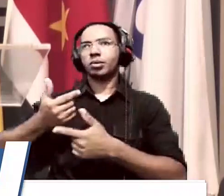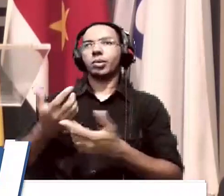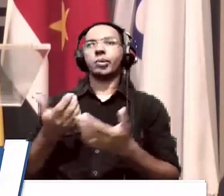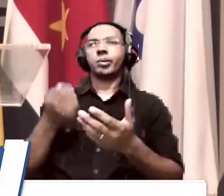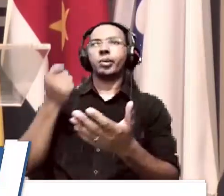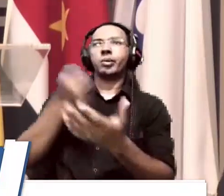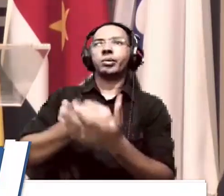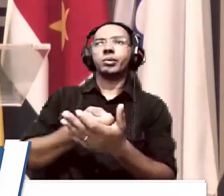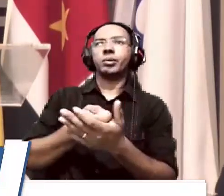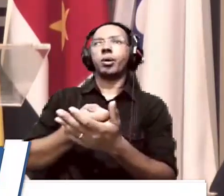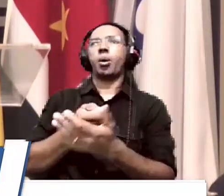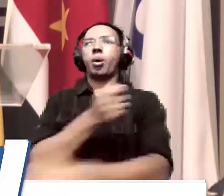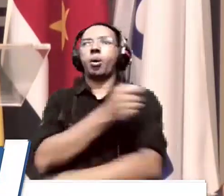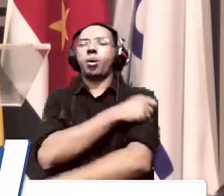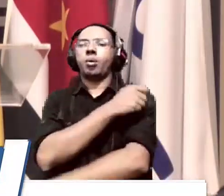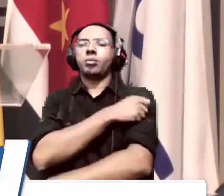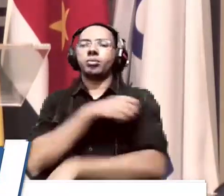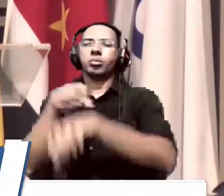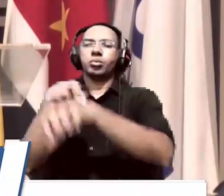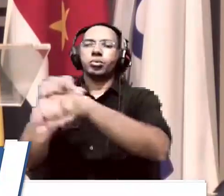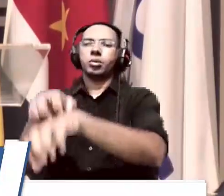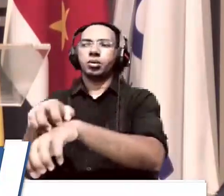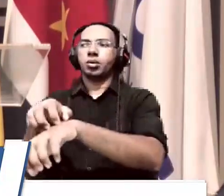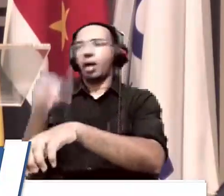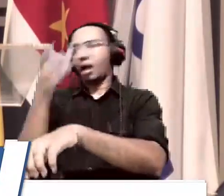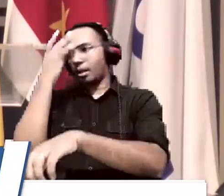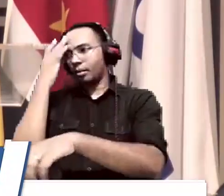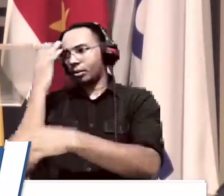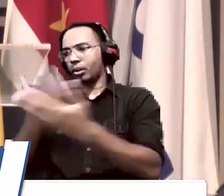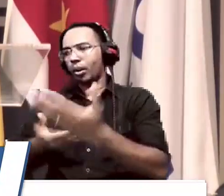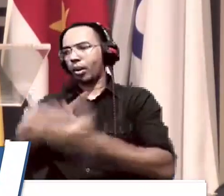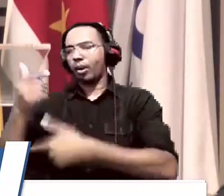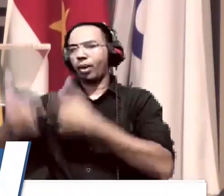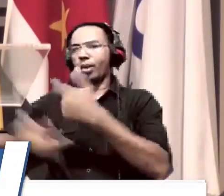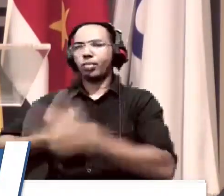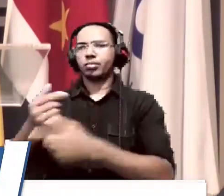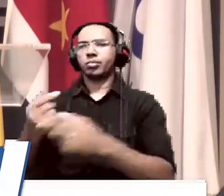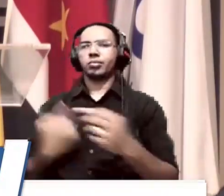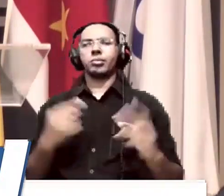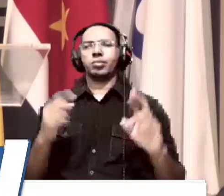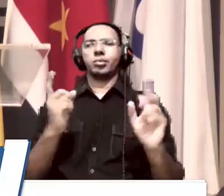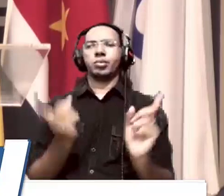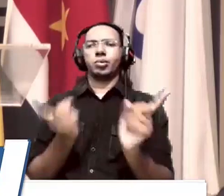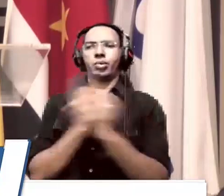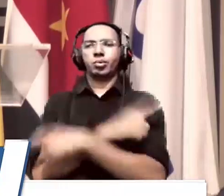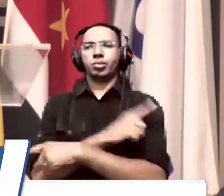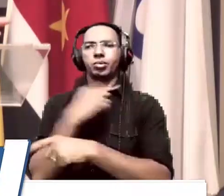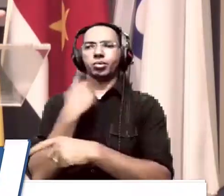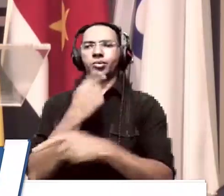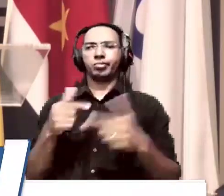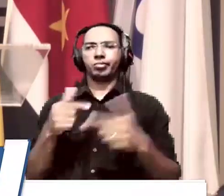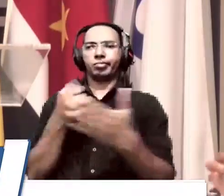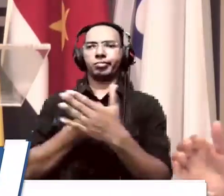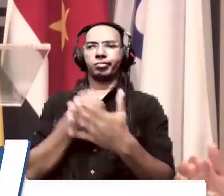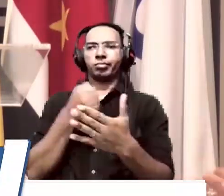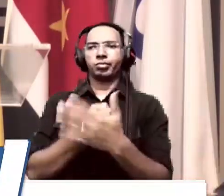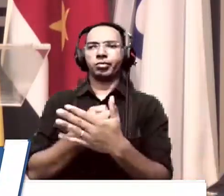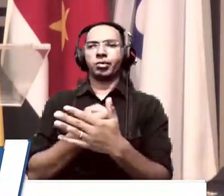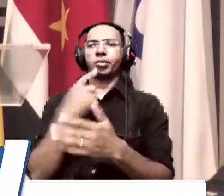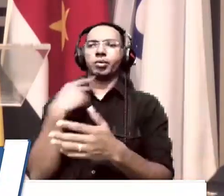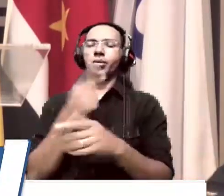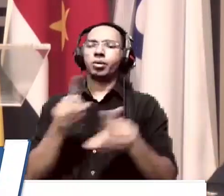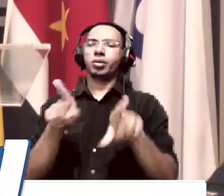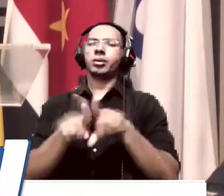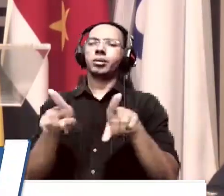passagem dele para cair no bolso do trabalhador. Isso seria completamente contraditório com as lutas que a gente faz. Porque nós também, no final das contas,